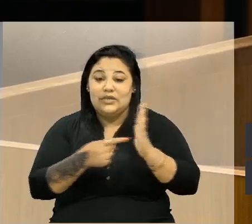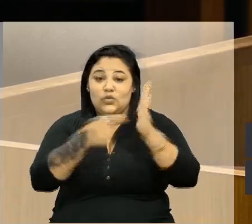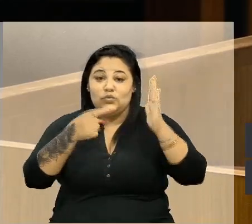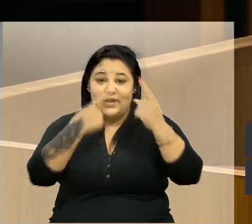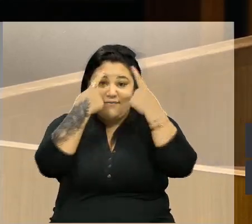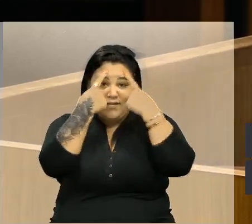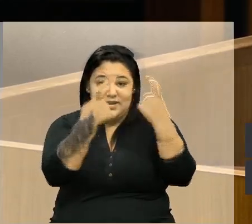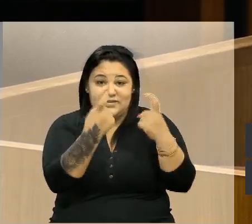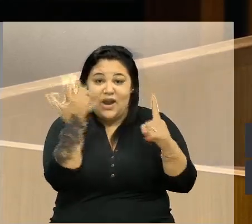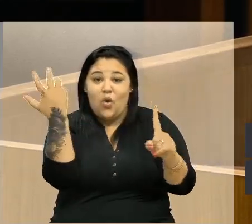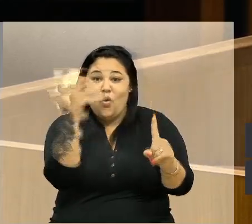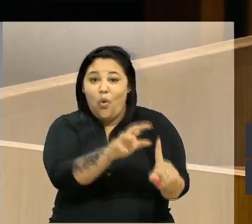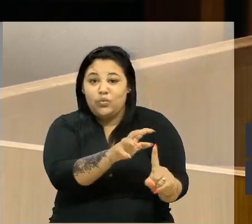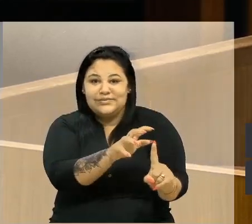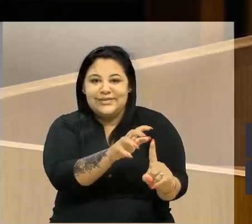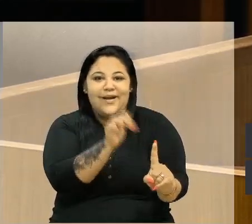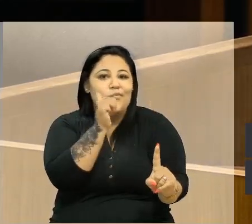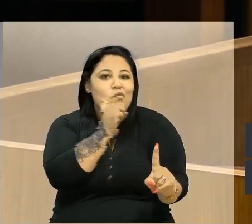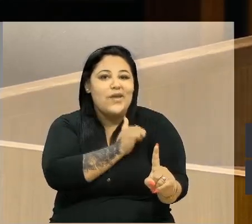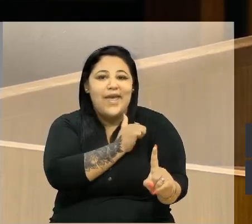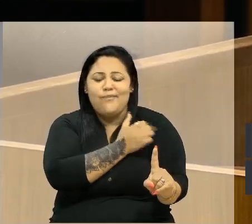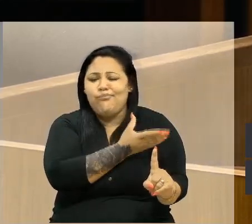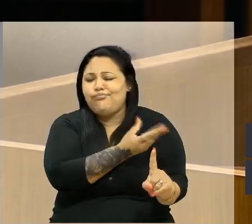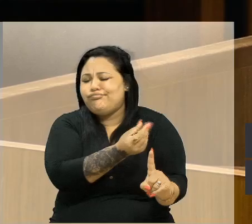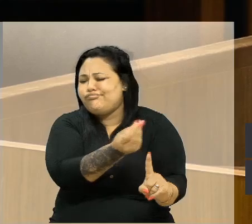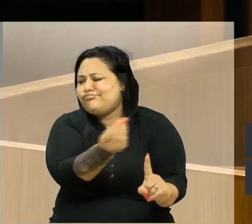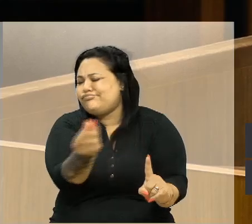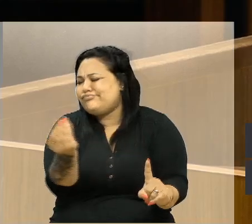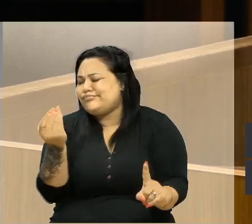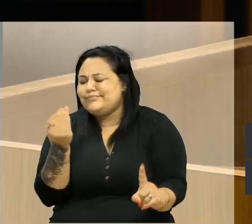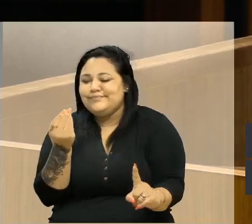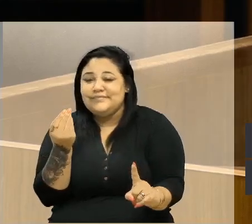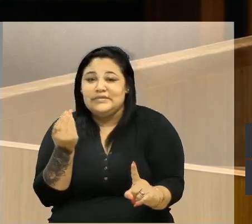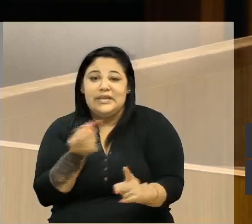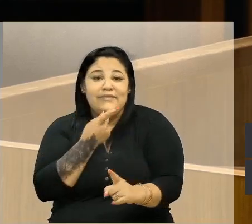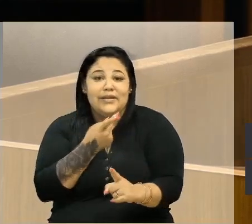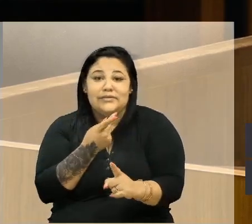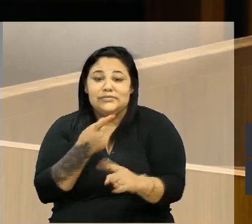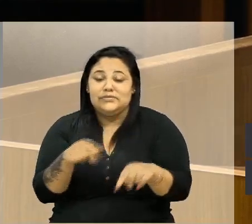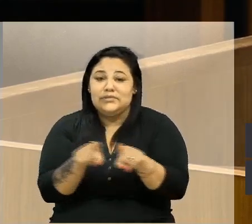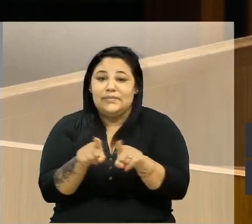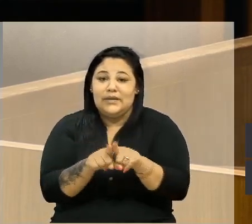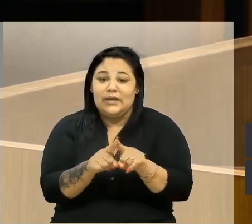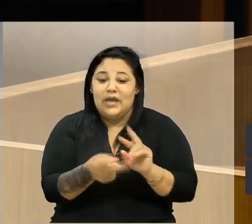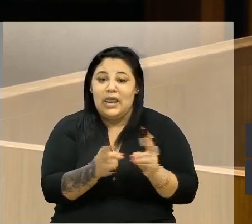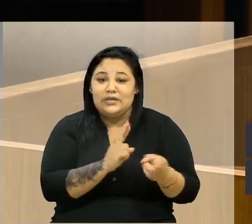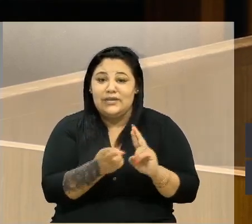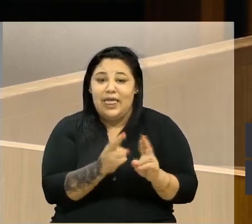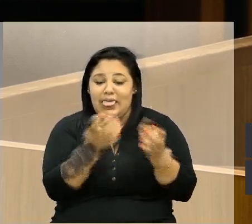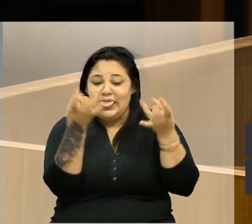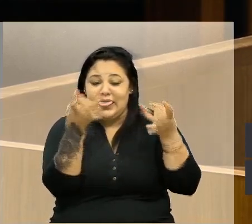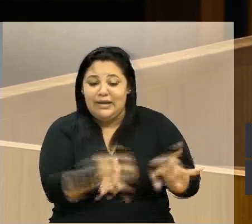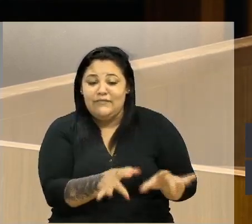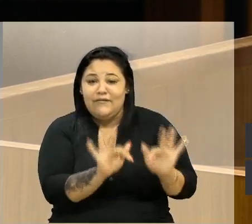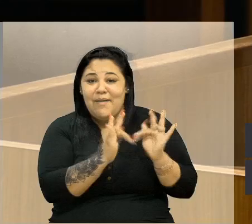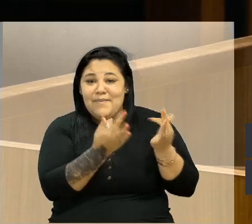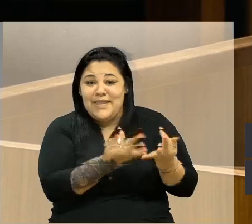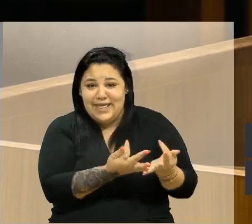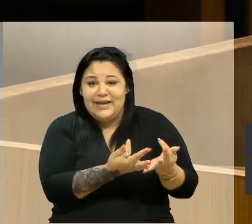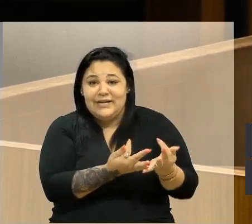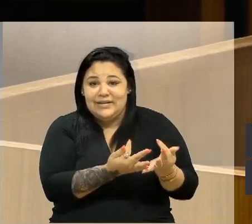violência contra as mulheres são inúmeras. A questão de despejo de famílias, de pessoas que